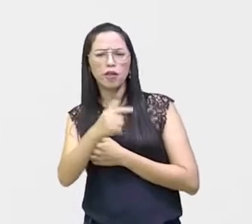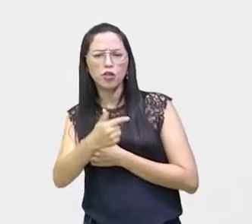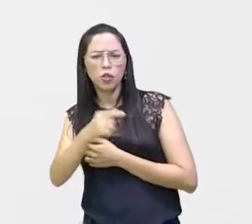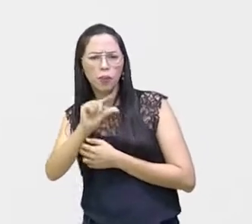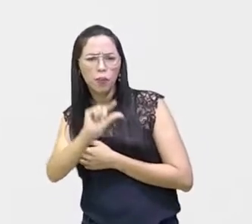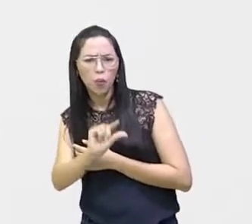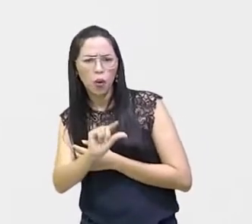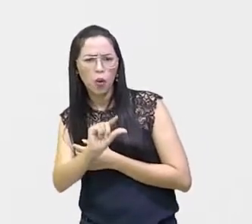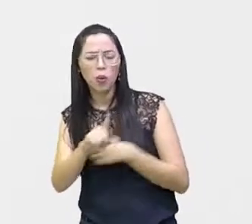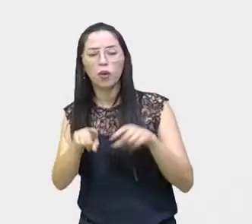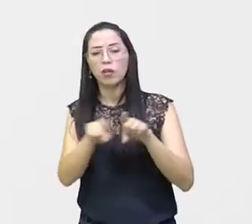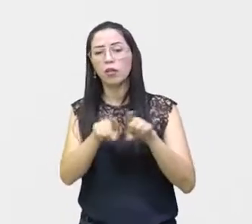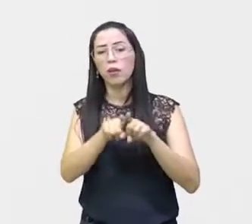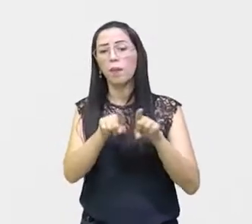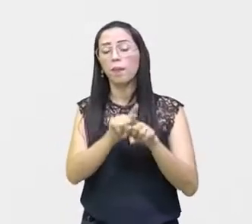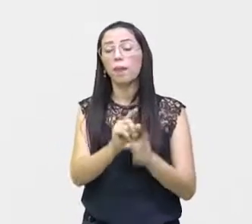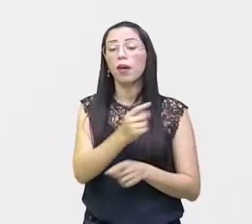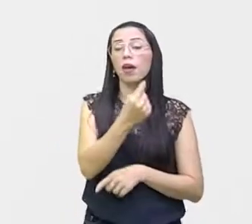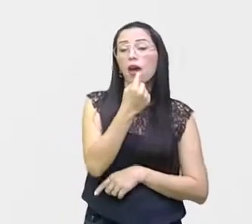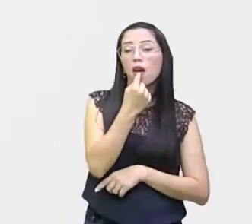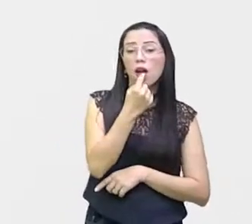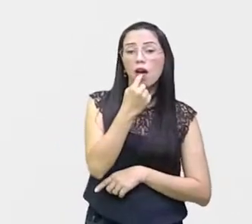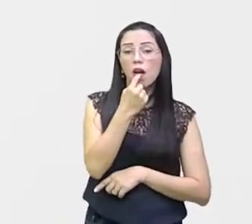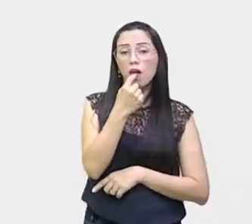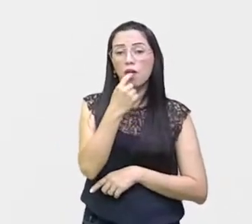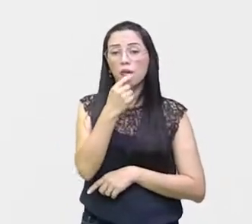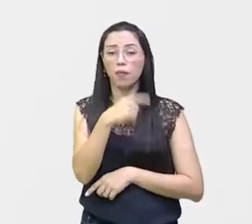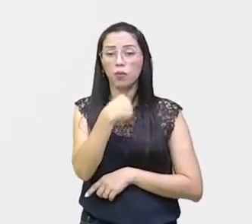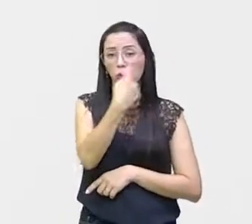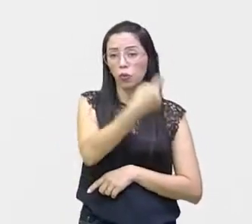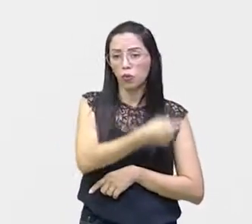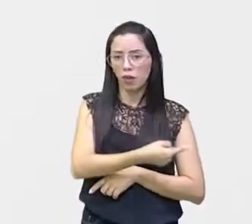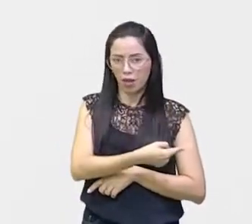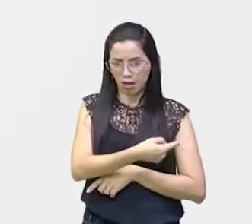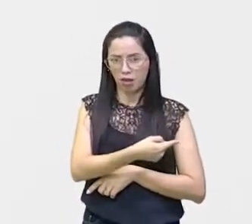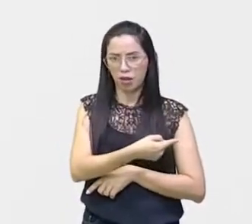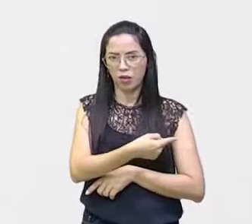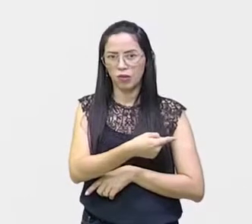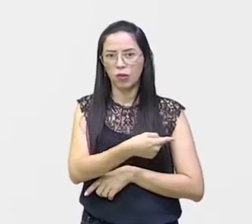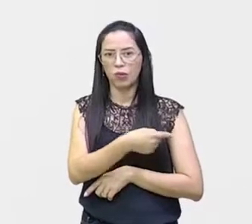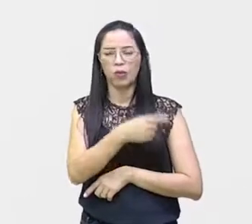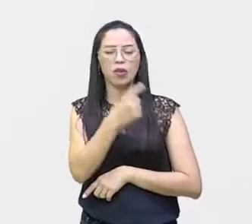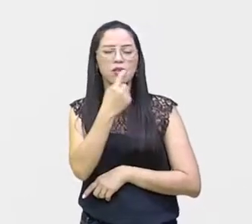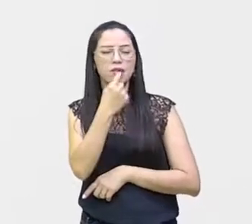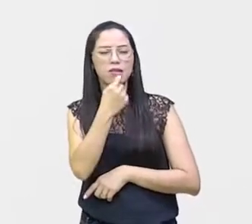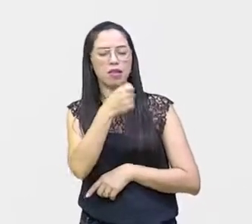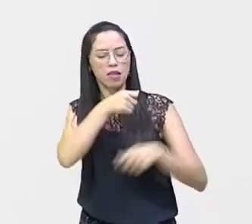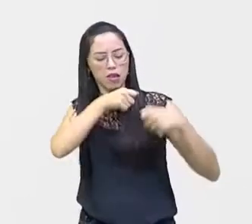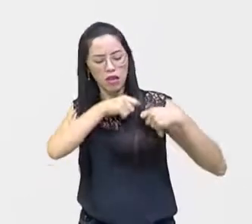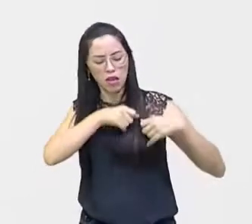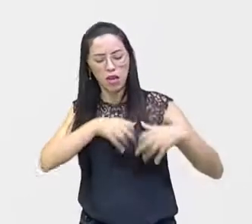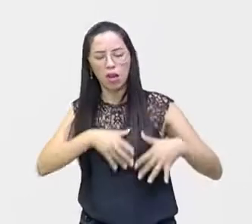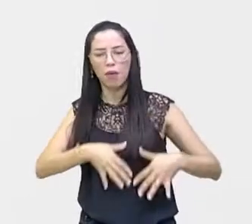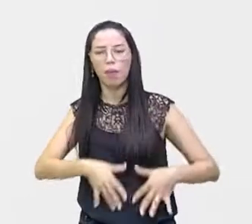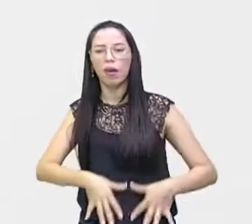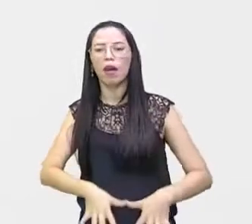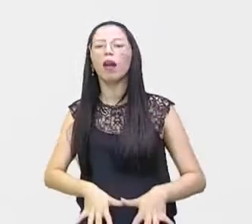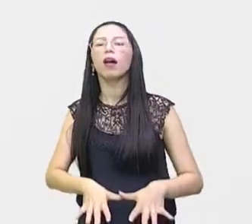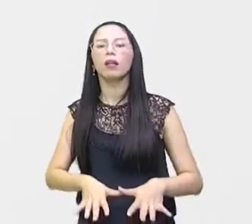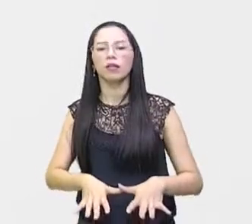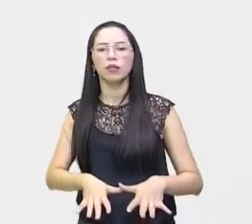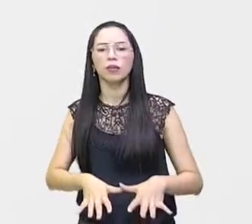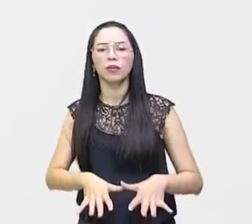vermelhinha, como vocês podem ver, que é onde o sangue é liberado para que seja distribuído por todo o corpo, pelas